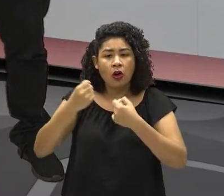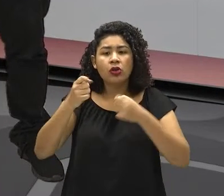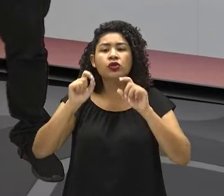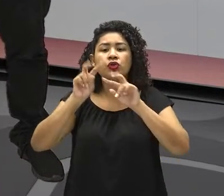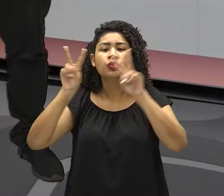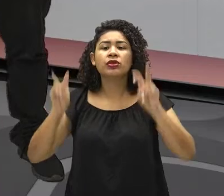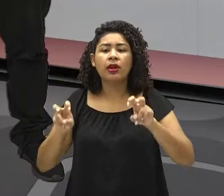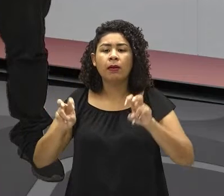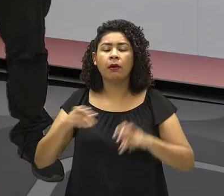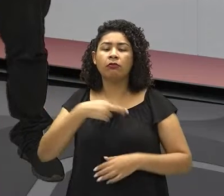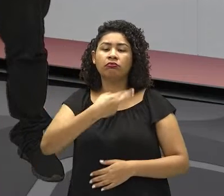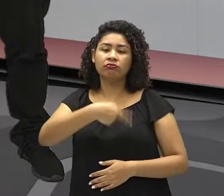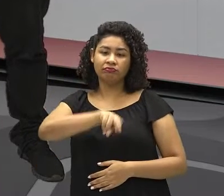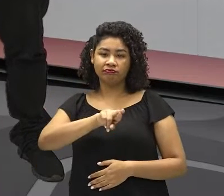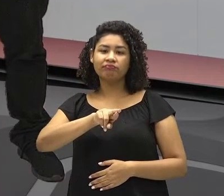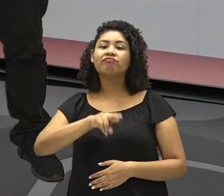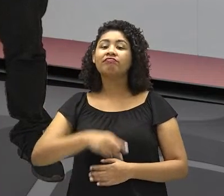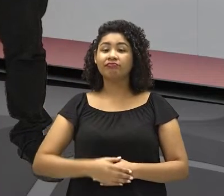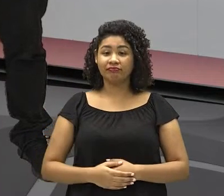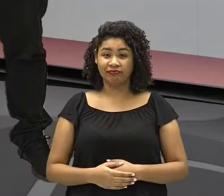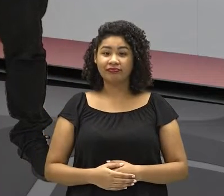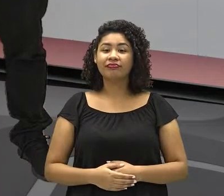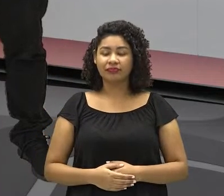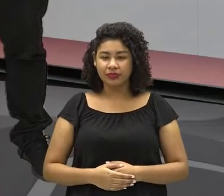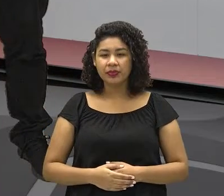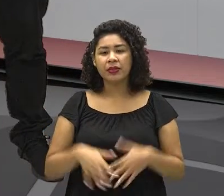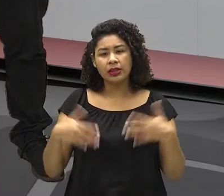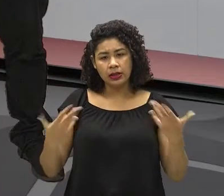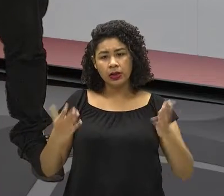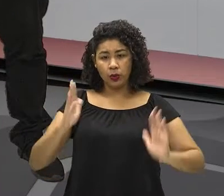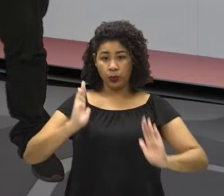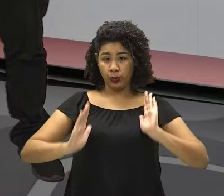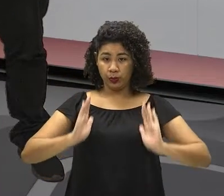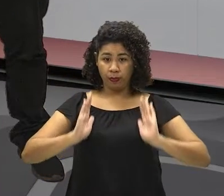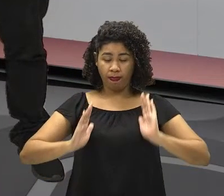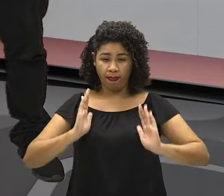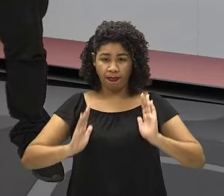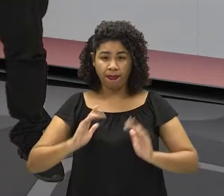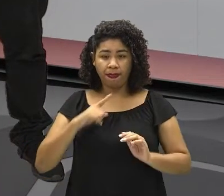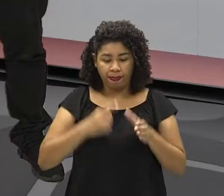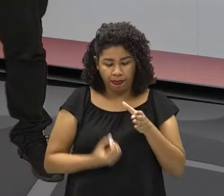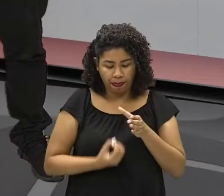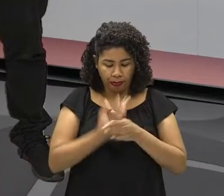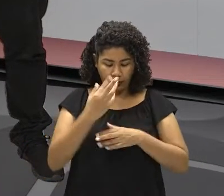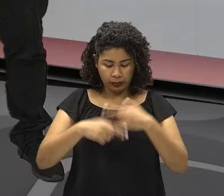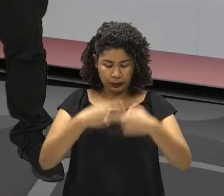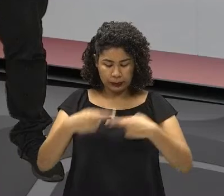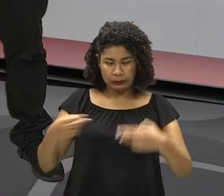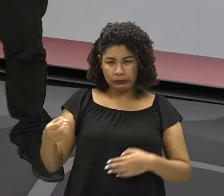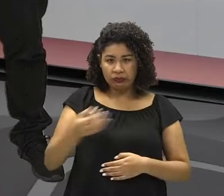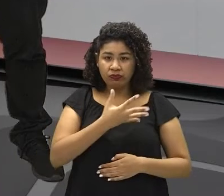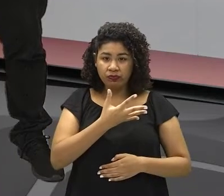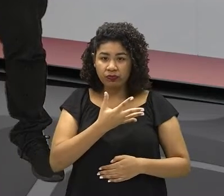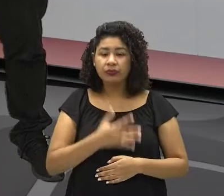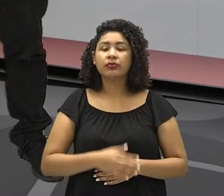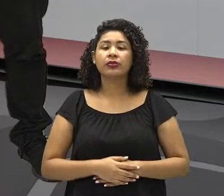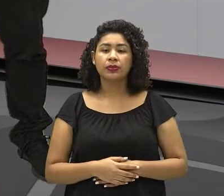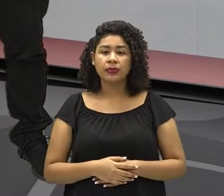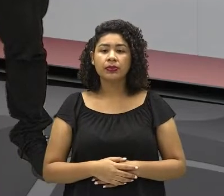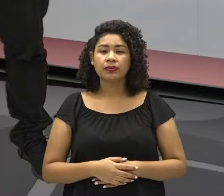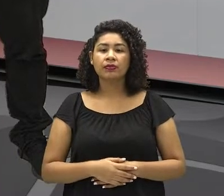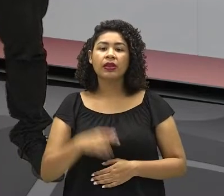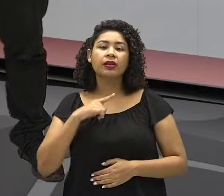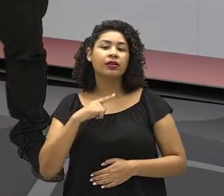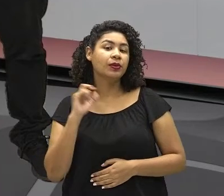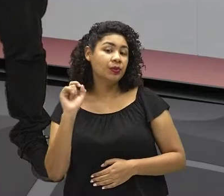questões religiosas. E durante esse processo de surgimento do Renascimento, nós vamos ter